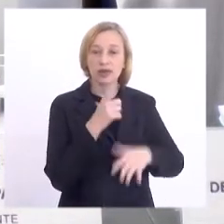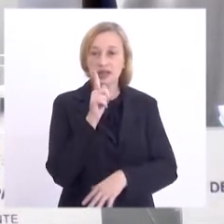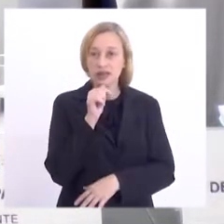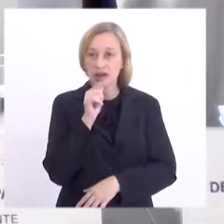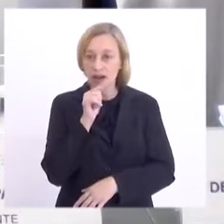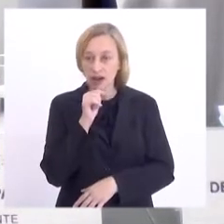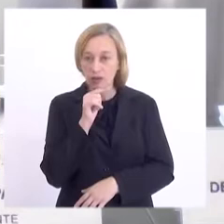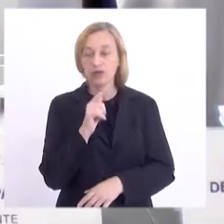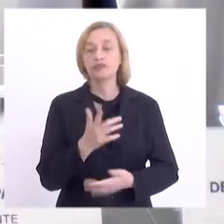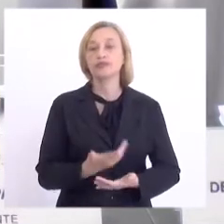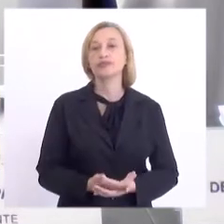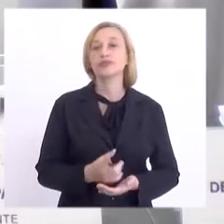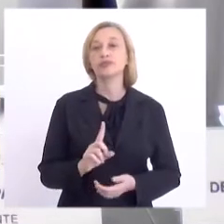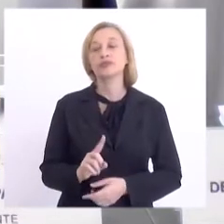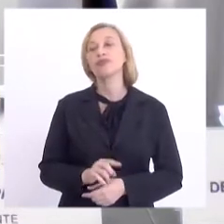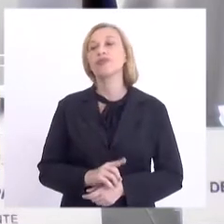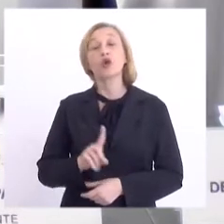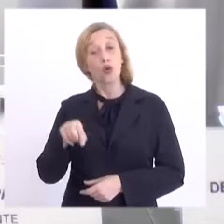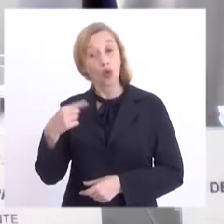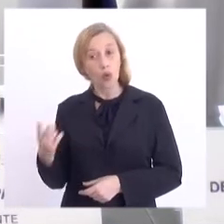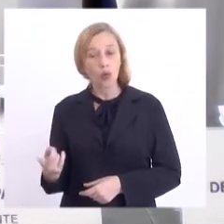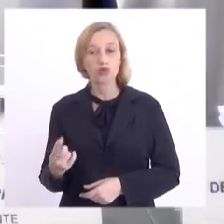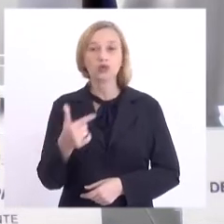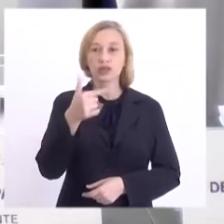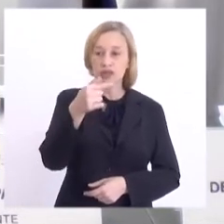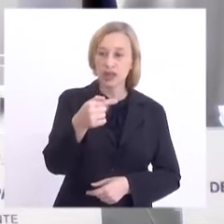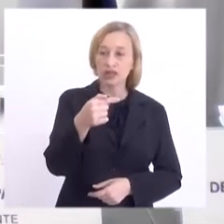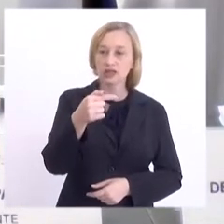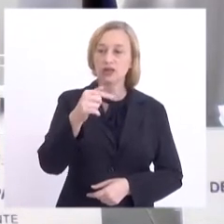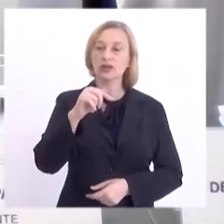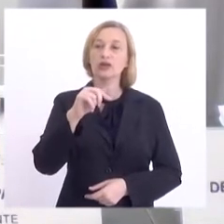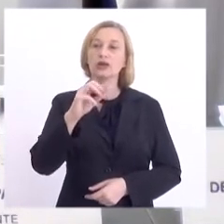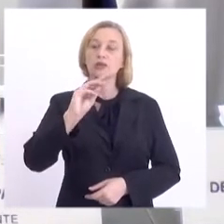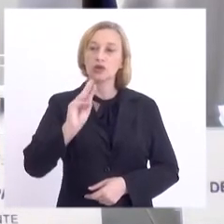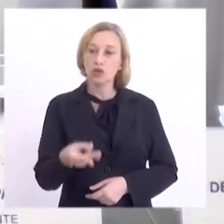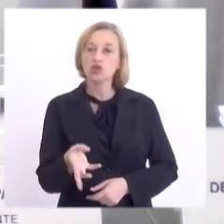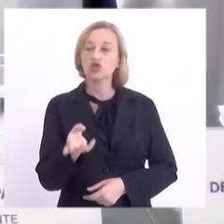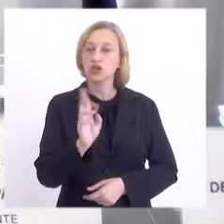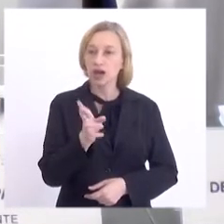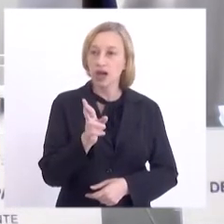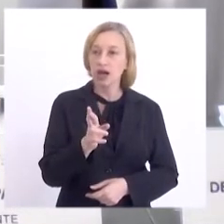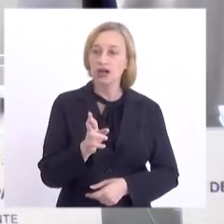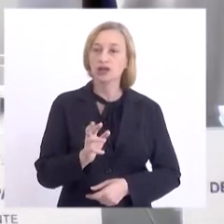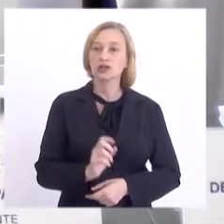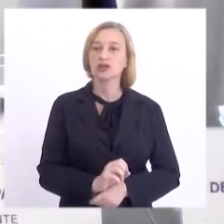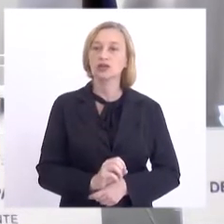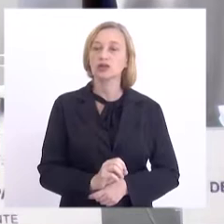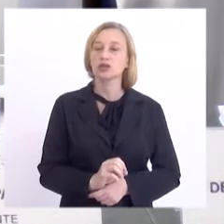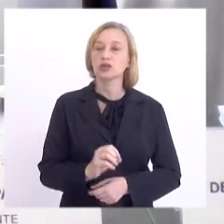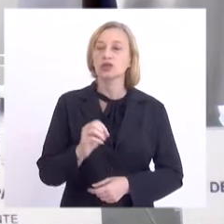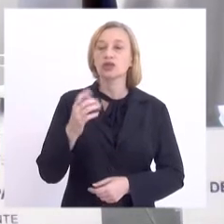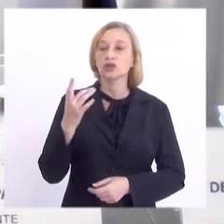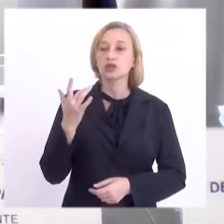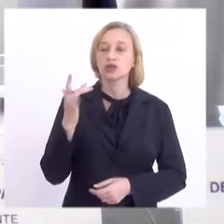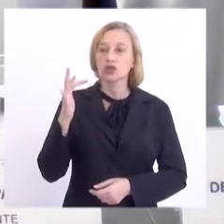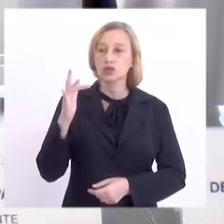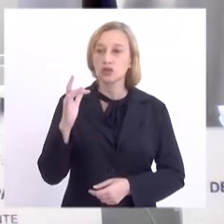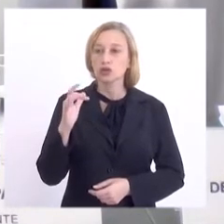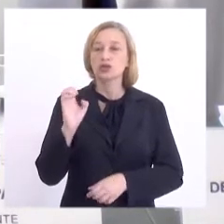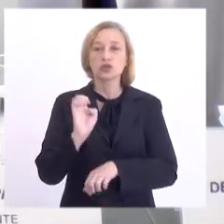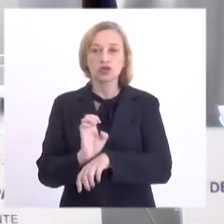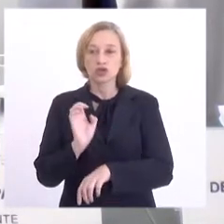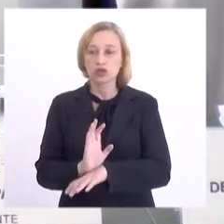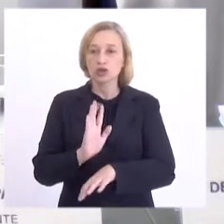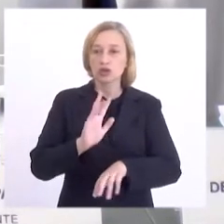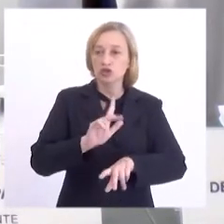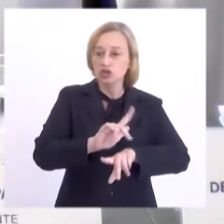e outros sete bilhões de reais advindo do tesouro do Estado nas